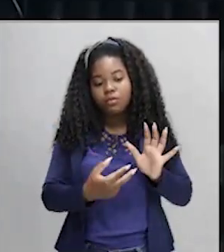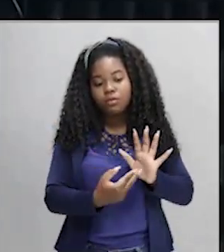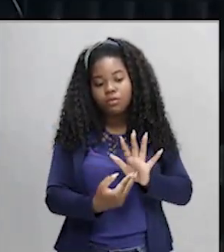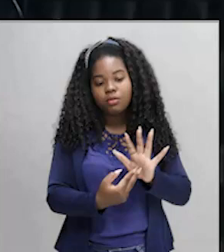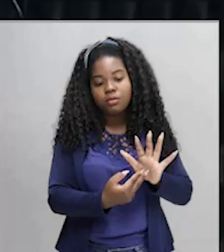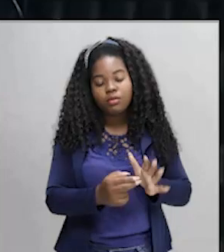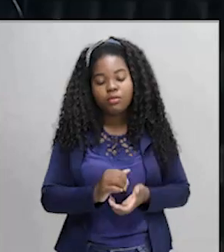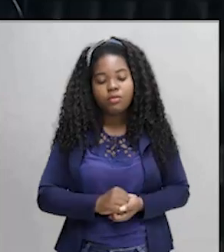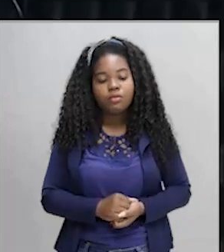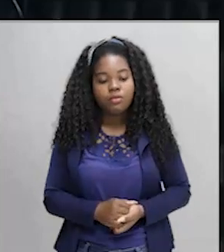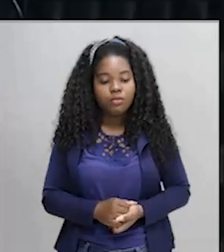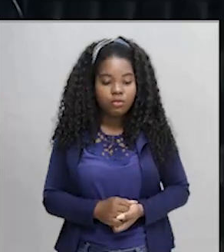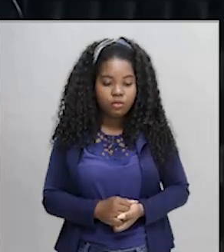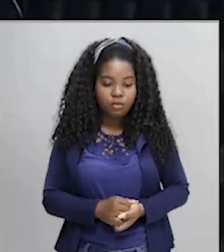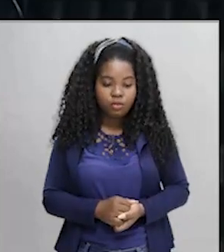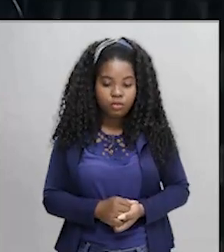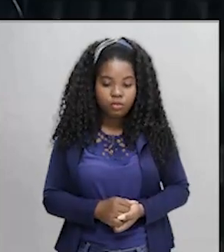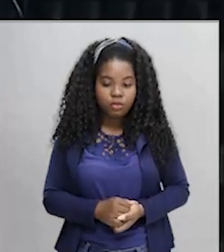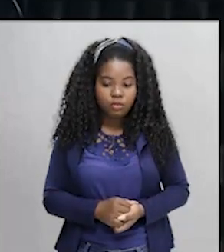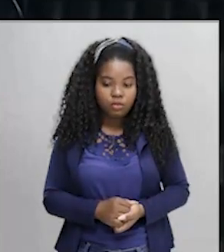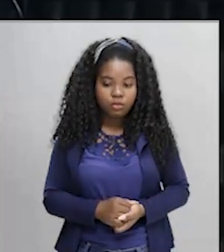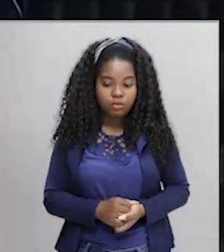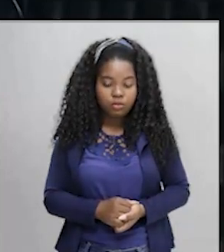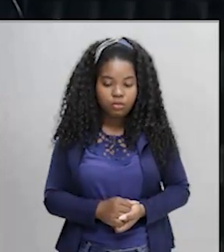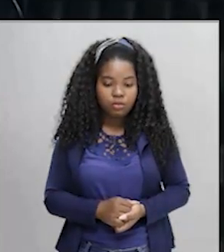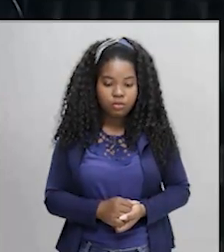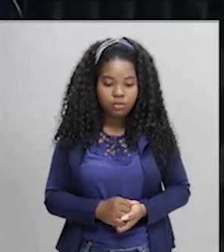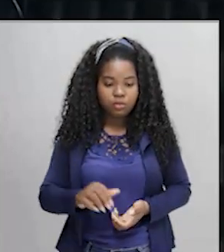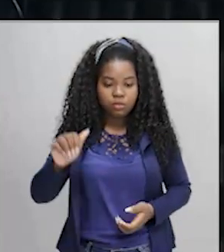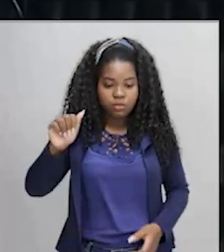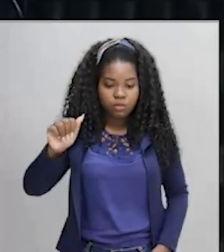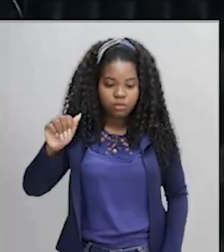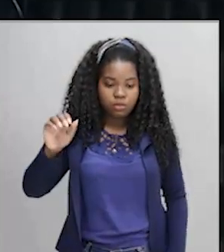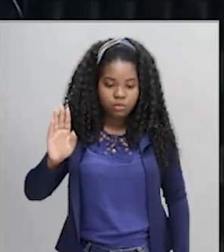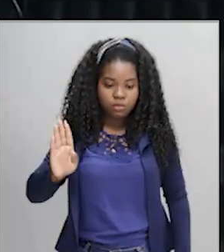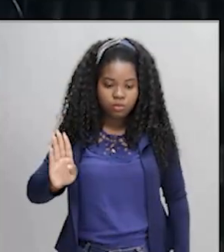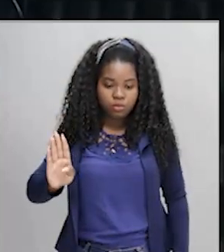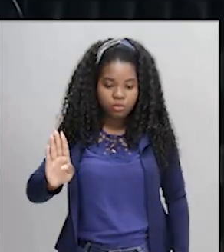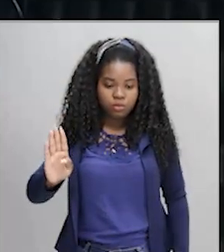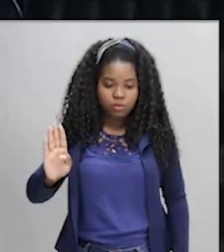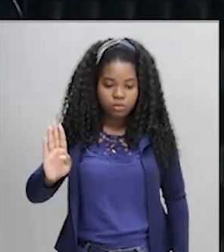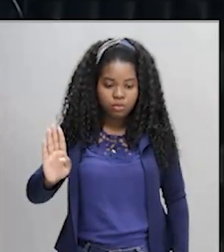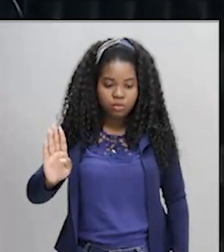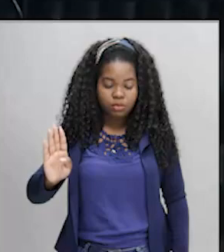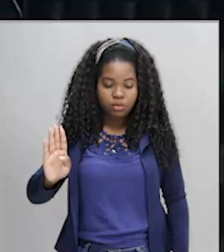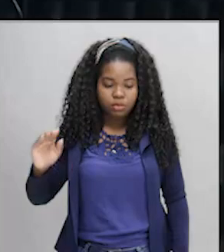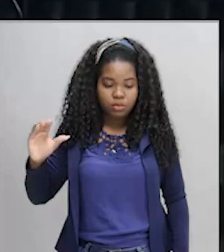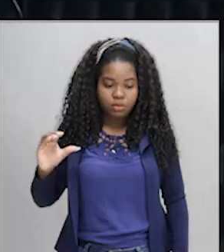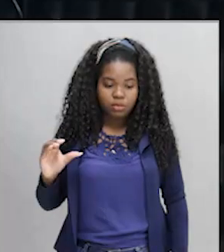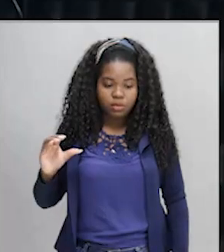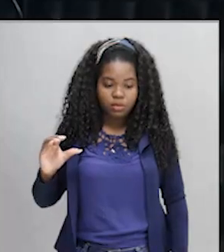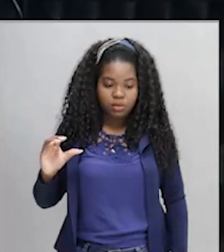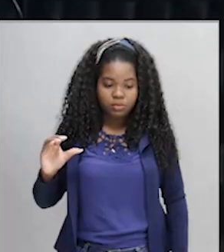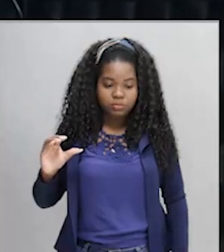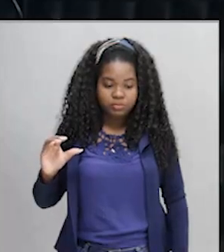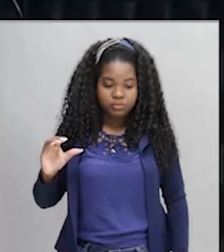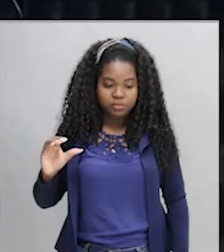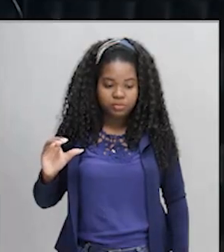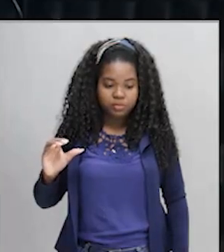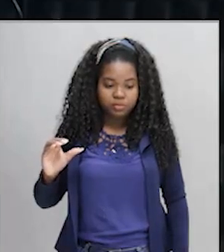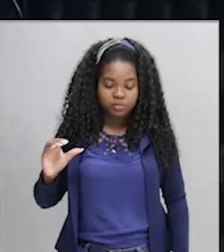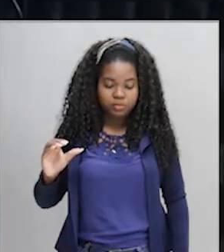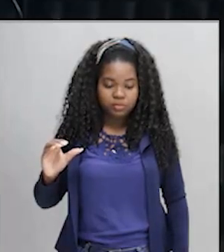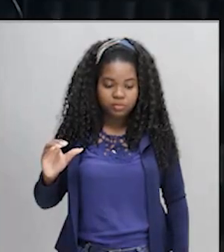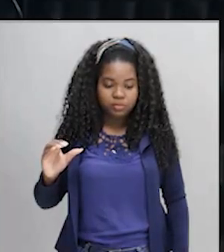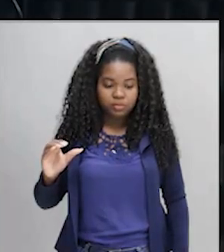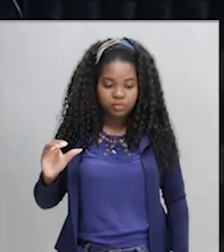representa? Então, tenho aqui, decidir separar, decidir terminar o relacionamento, decidir ficar junto, decidir